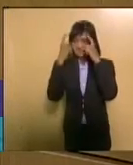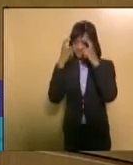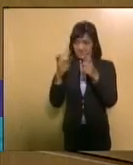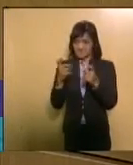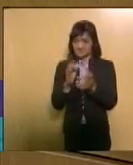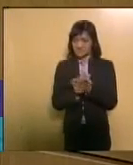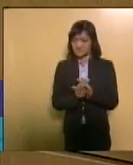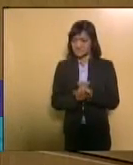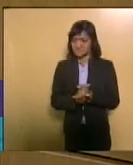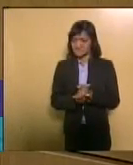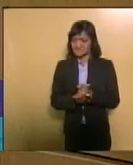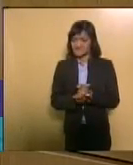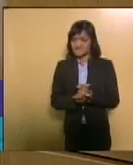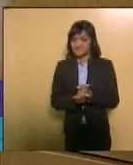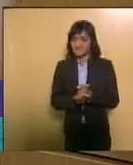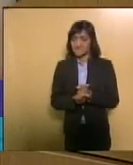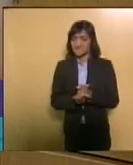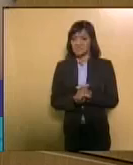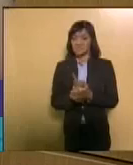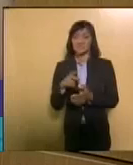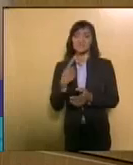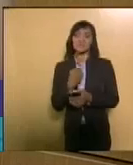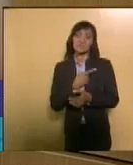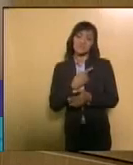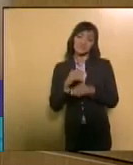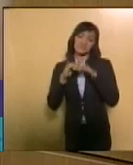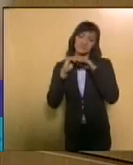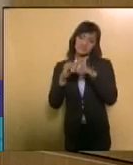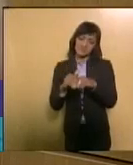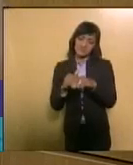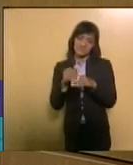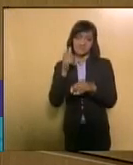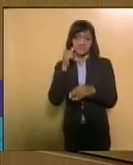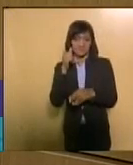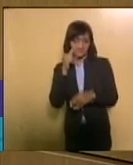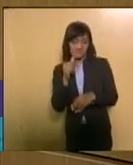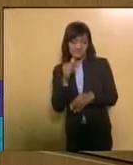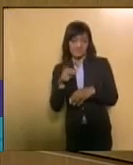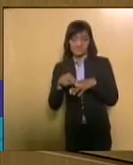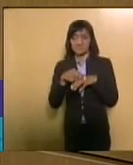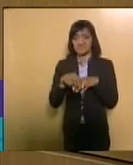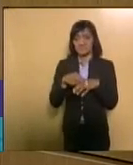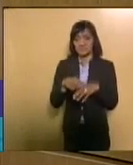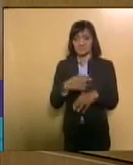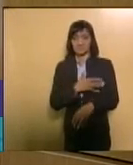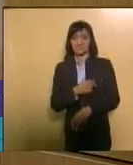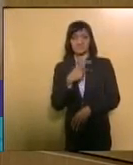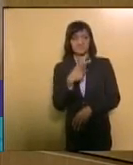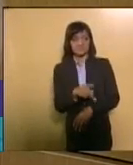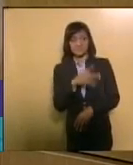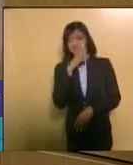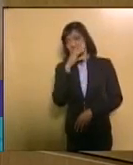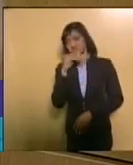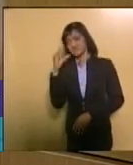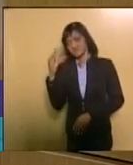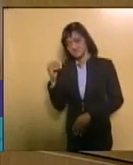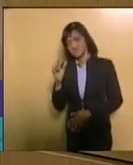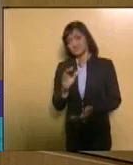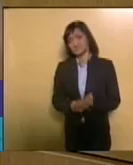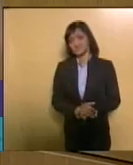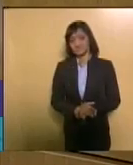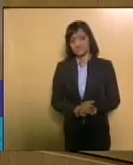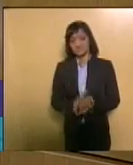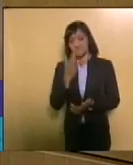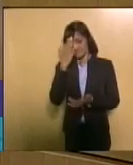ter sido afastado agora o que que a gente diz para essa mulher que perdeu o marido ficou com uma filha adolescente que ela vai ter que